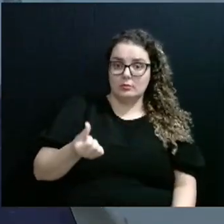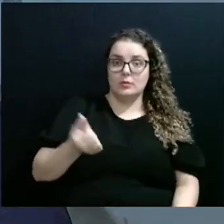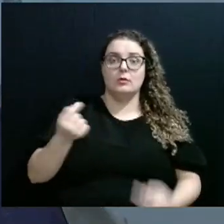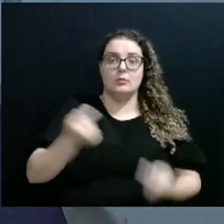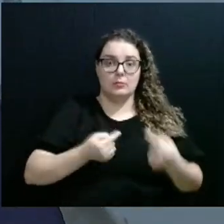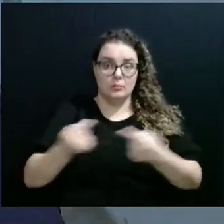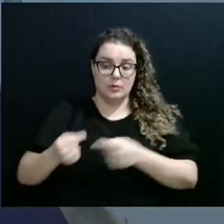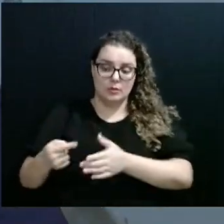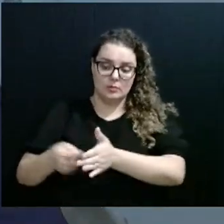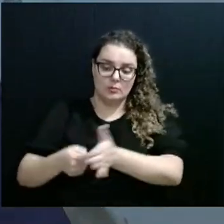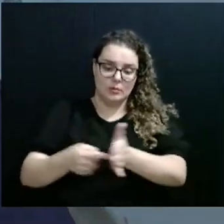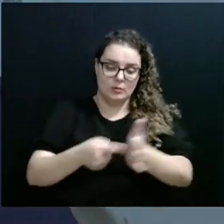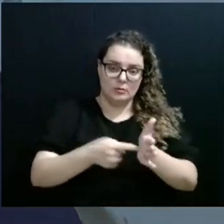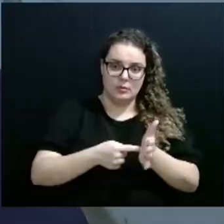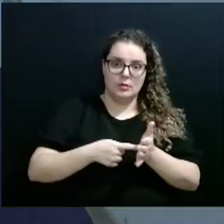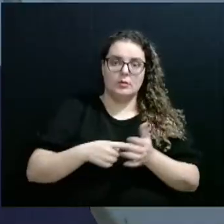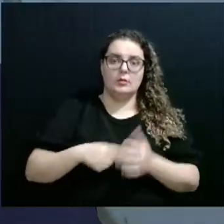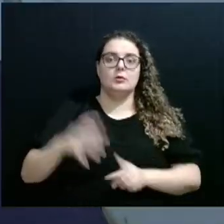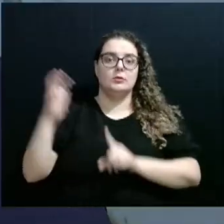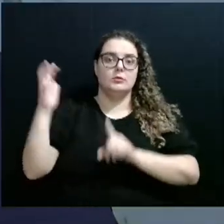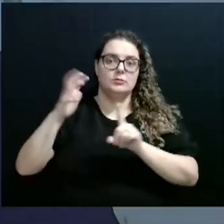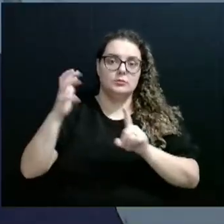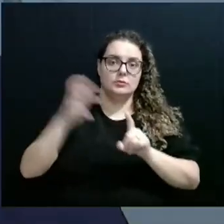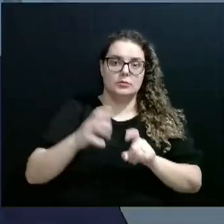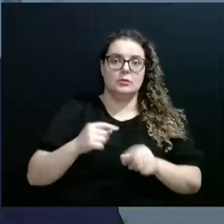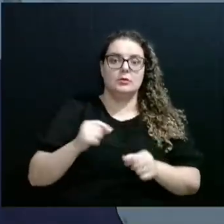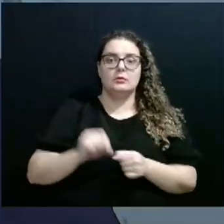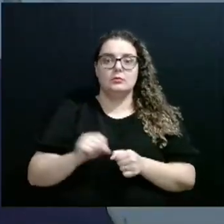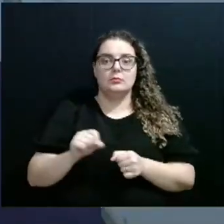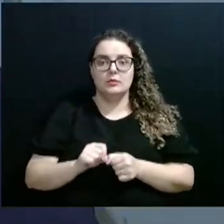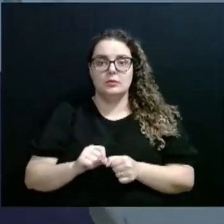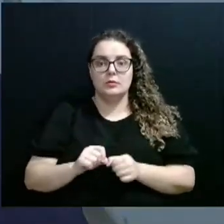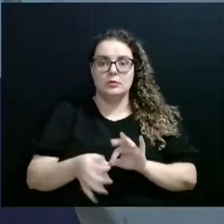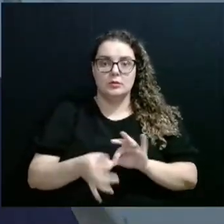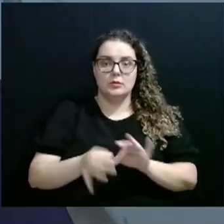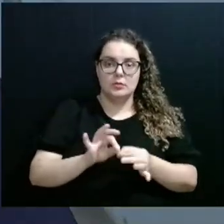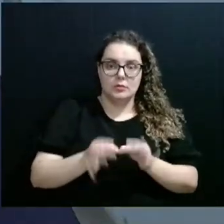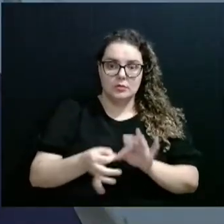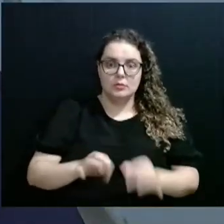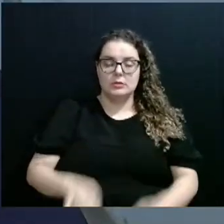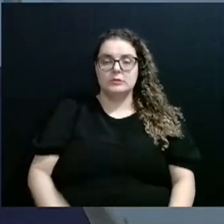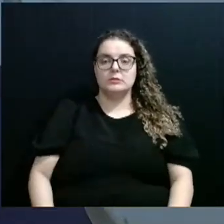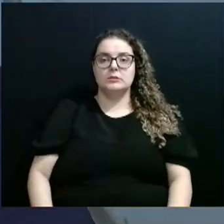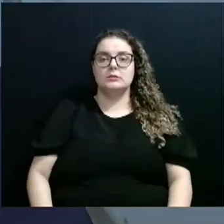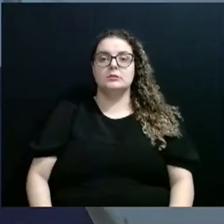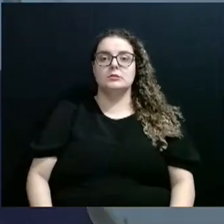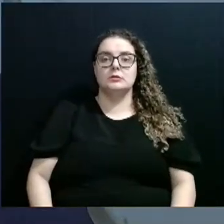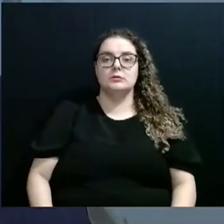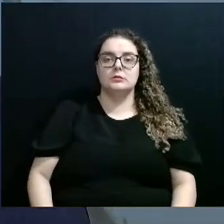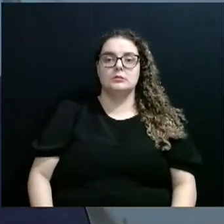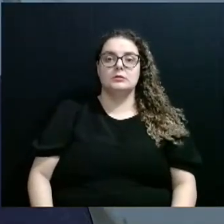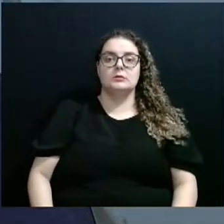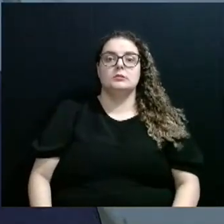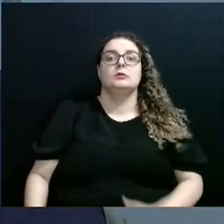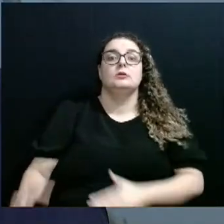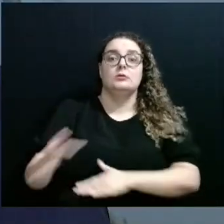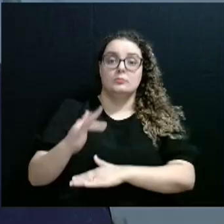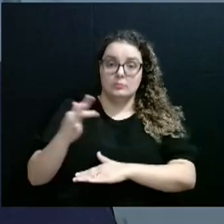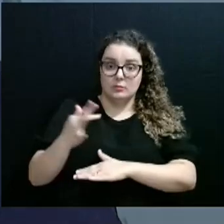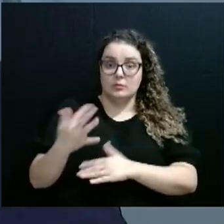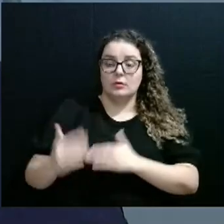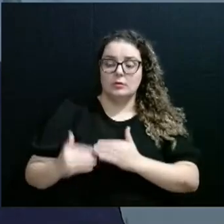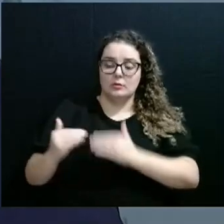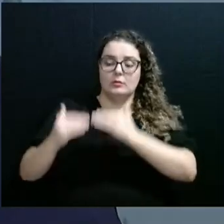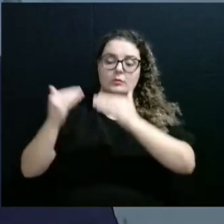sobre a questão do assédio e fizemos essa oficina para a formação de lideranças sindicais, de